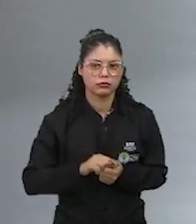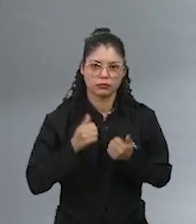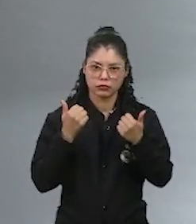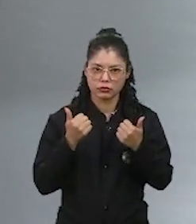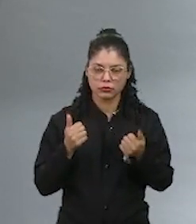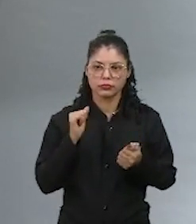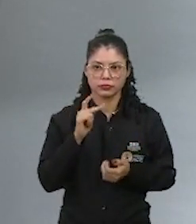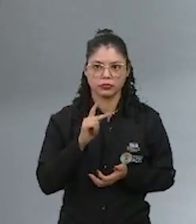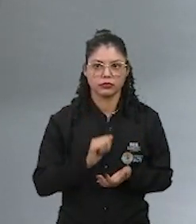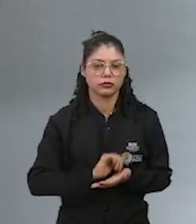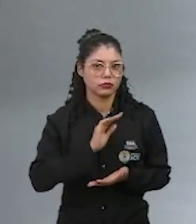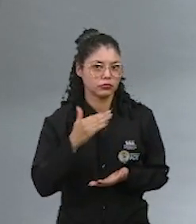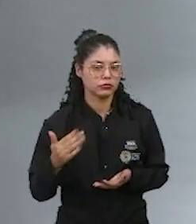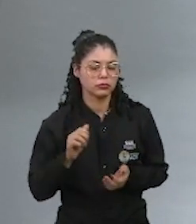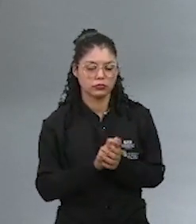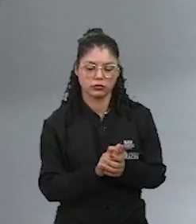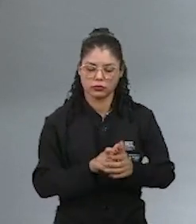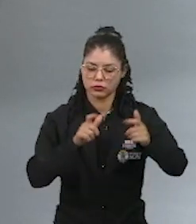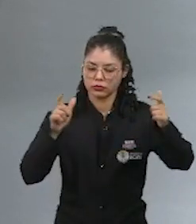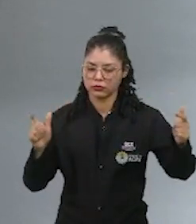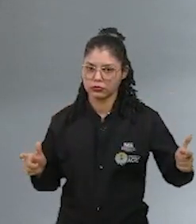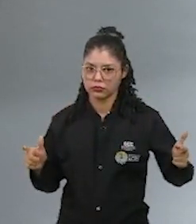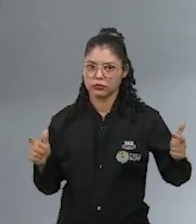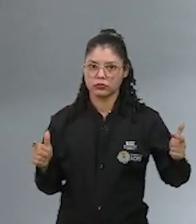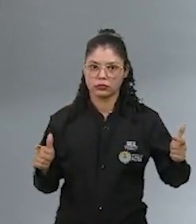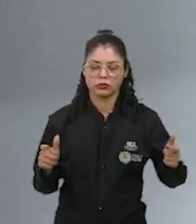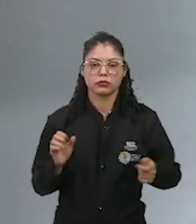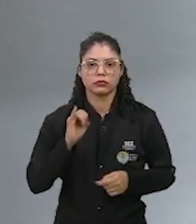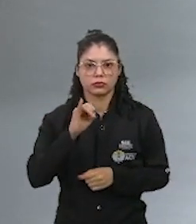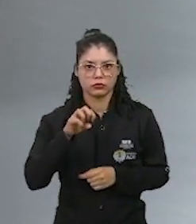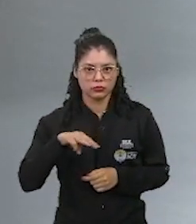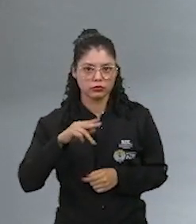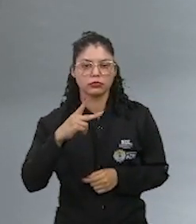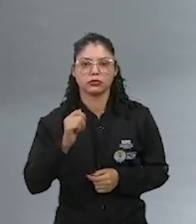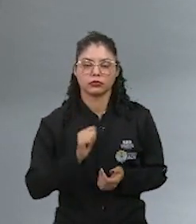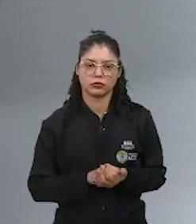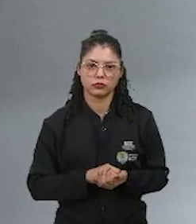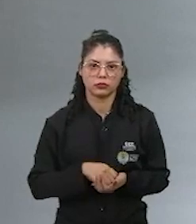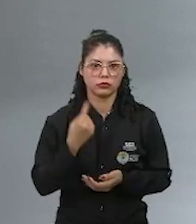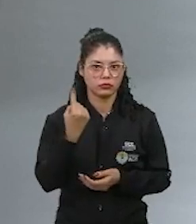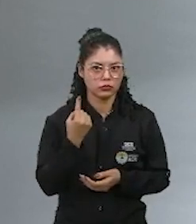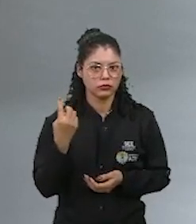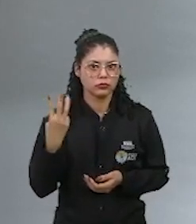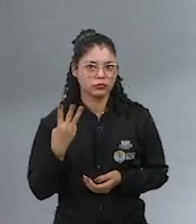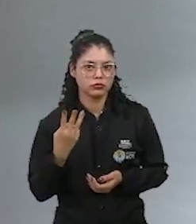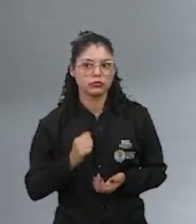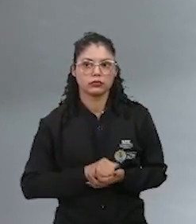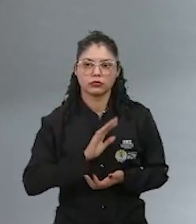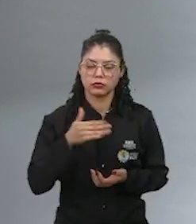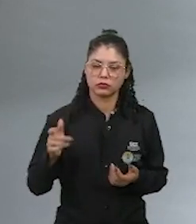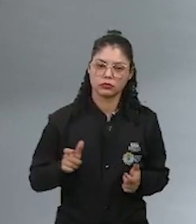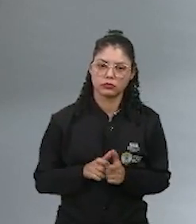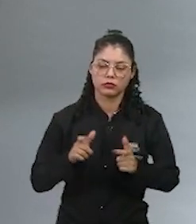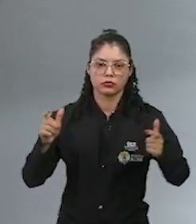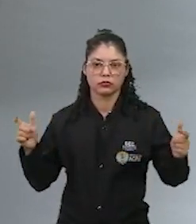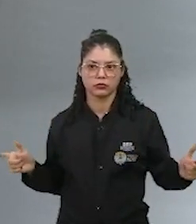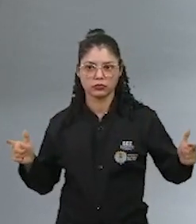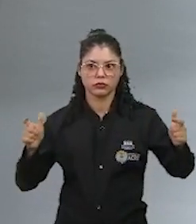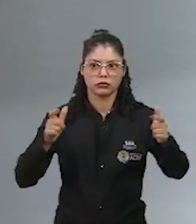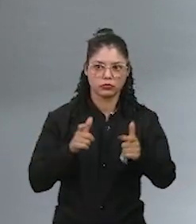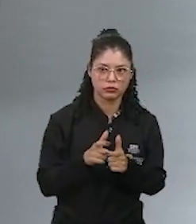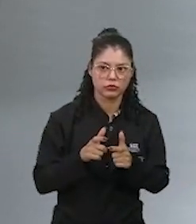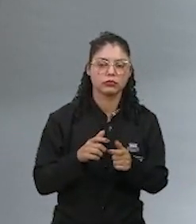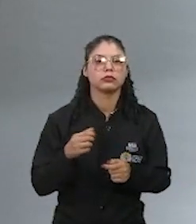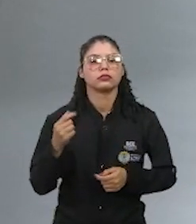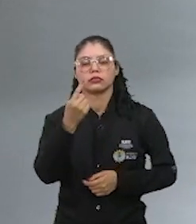função decrescente, ou seja, como A menor que zero. Isso é importante, tá, gente? Porque toda vez que você pega o valor e identifica que a